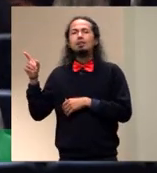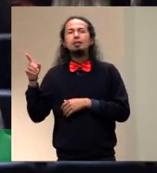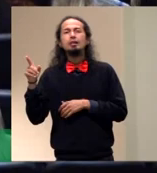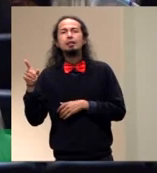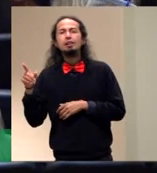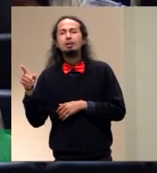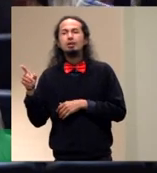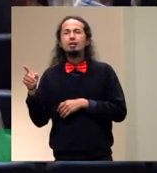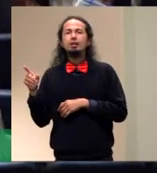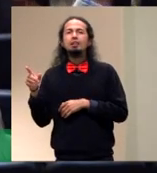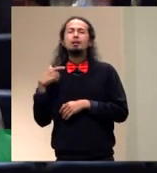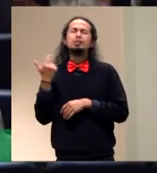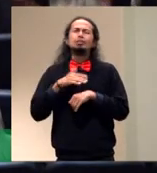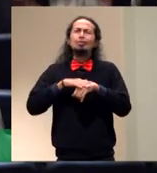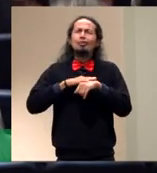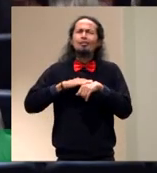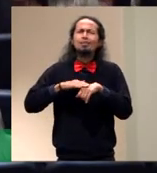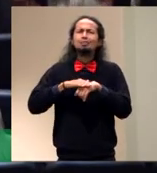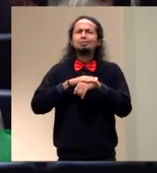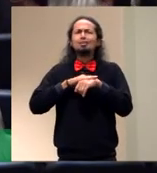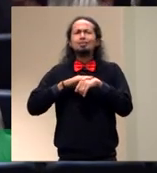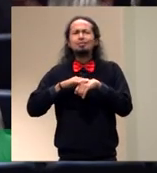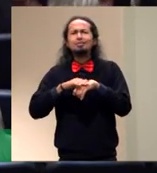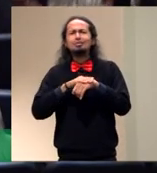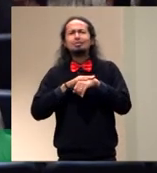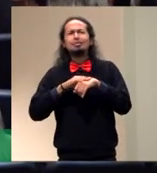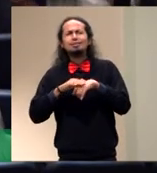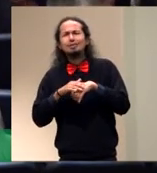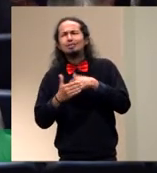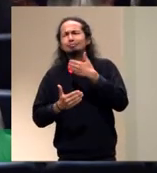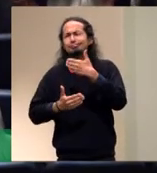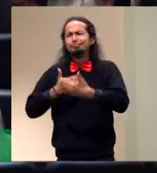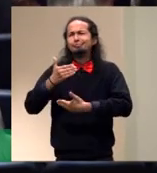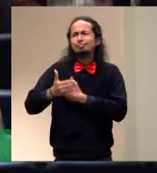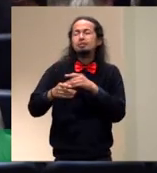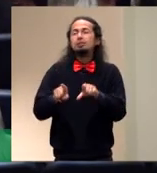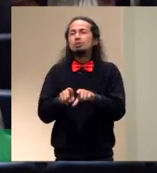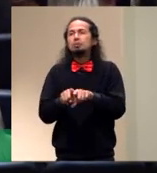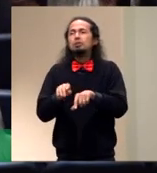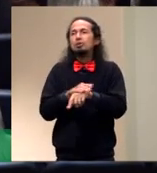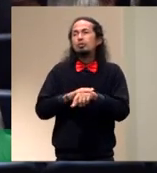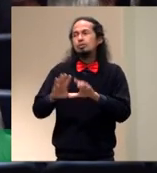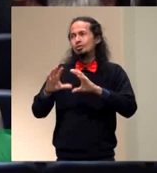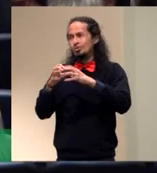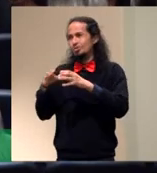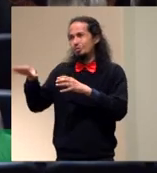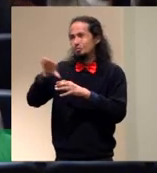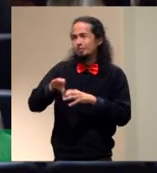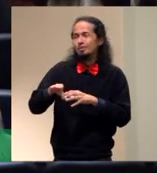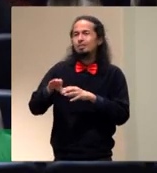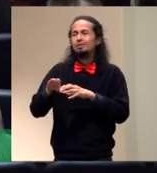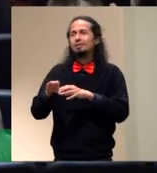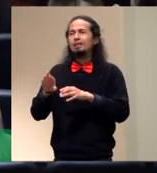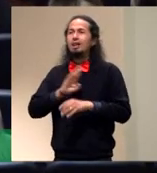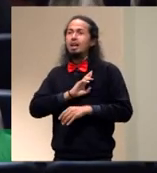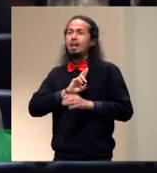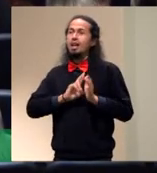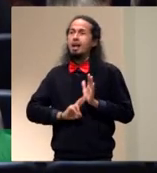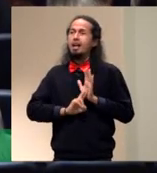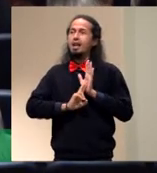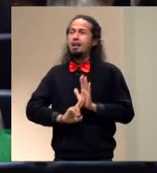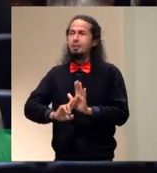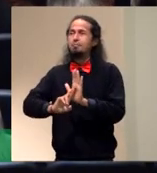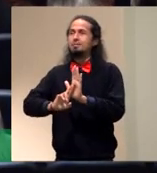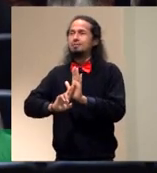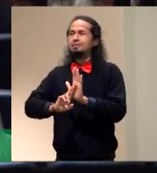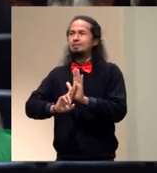Carmen conversamos com a Heloísa para esse momento, depois de conversar com a equipe, e o nome da Helo ser então decidido, olha que